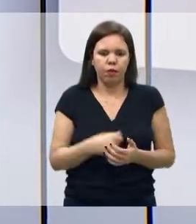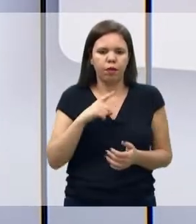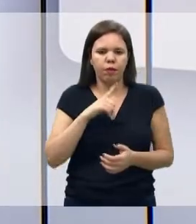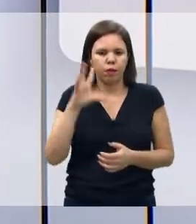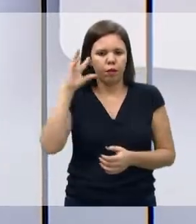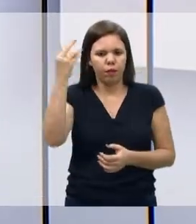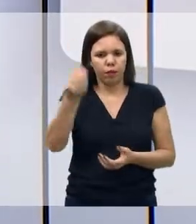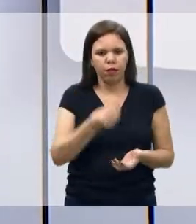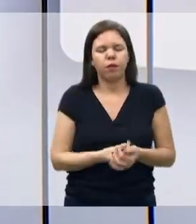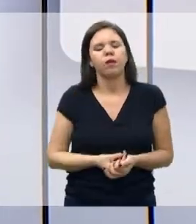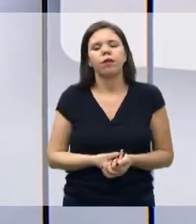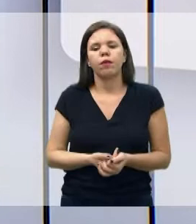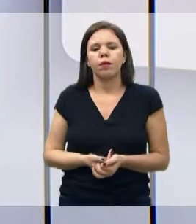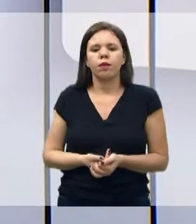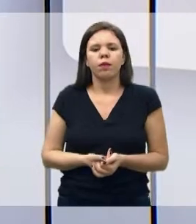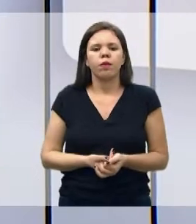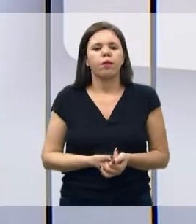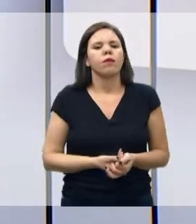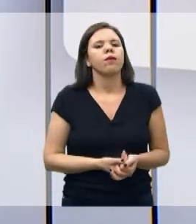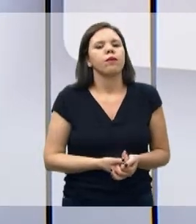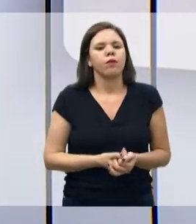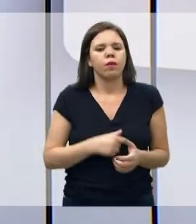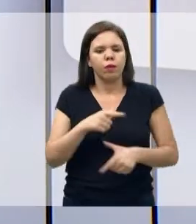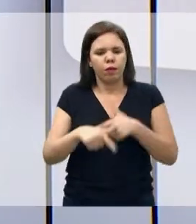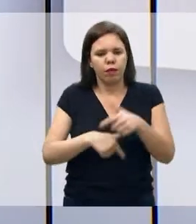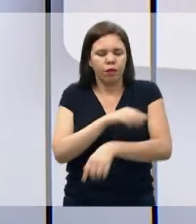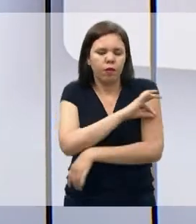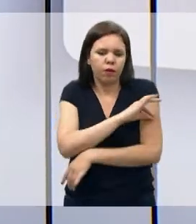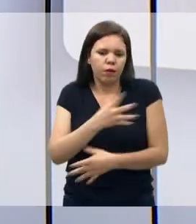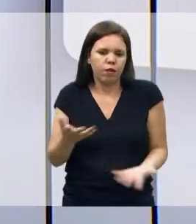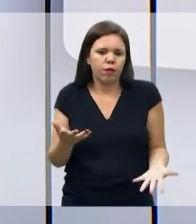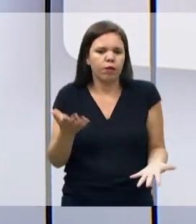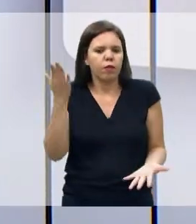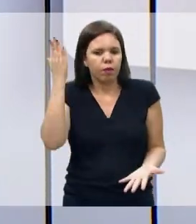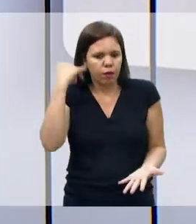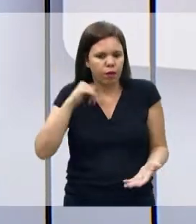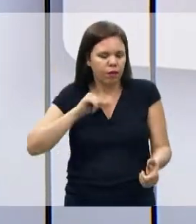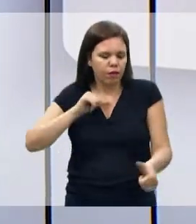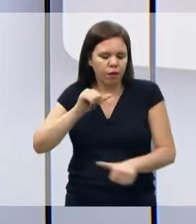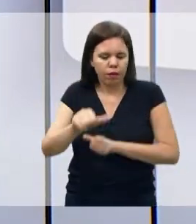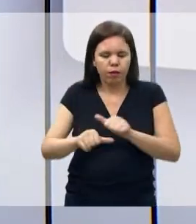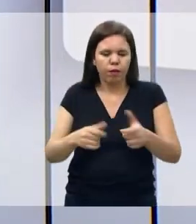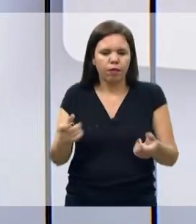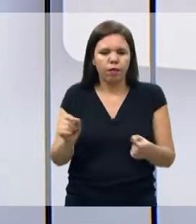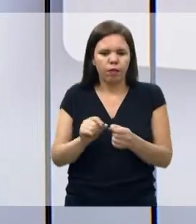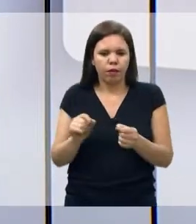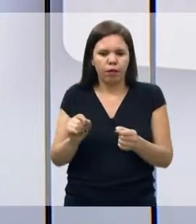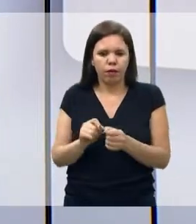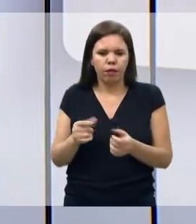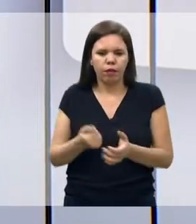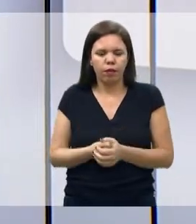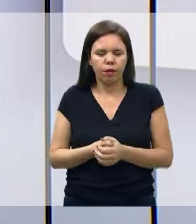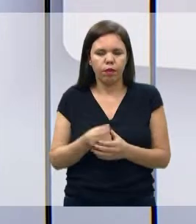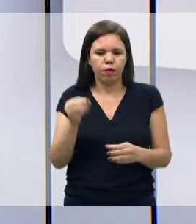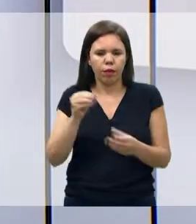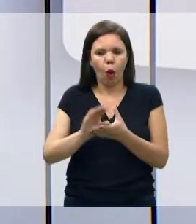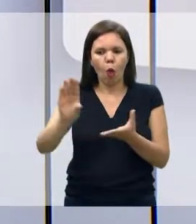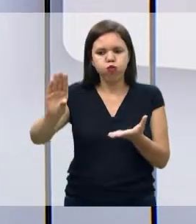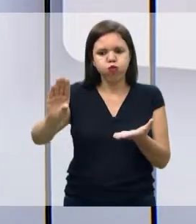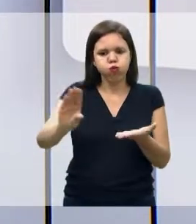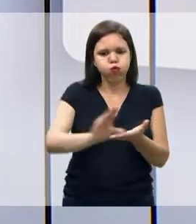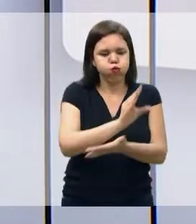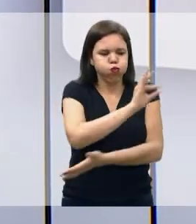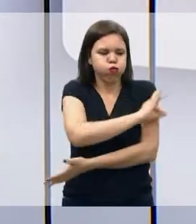um entendimento, né, da máquina pública, a gente sabe o quanto que impacta isso, né, diretamente nos cofres públicos.